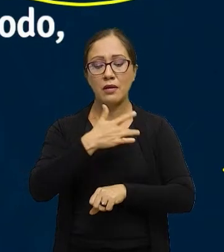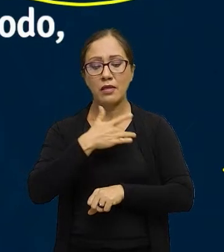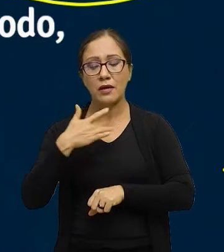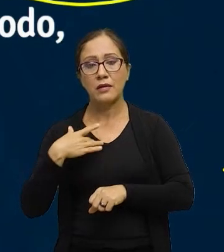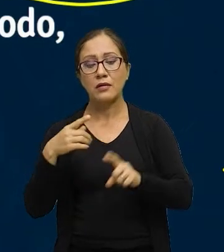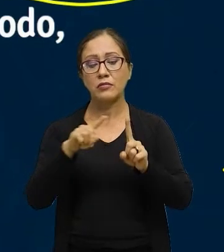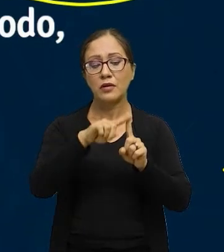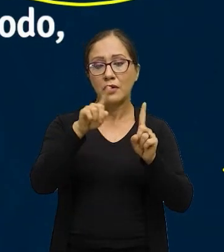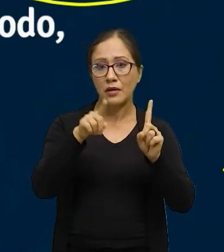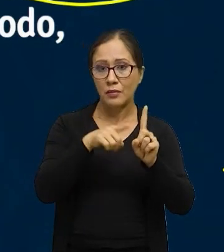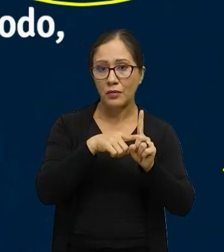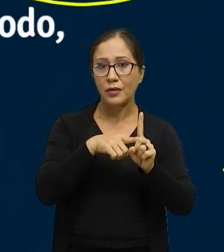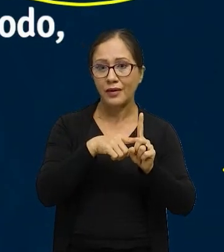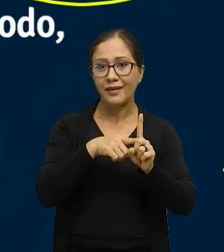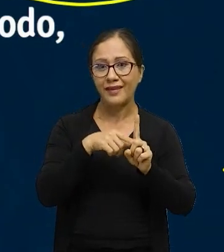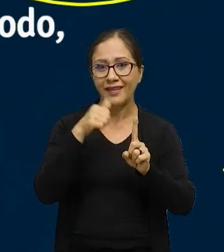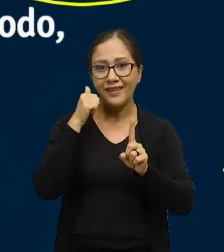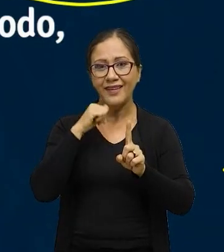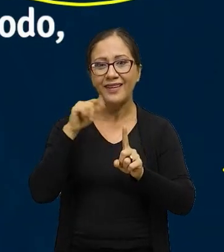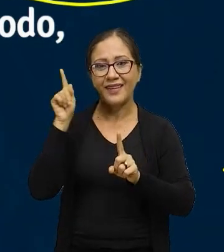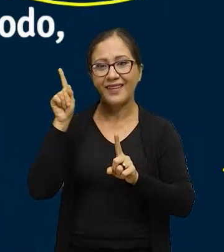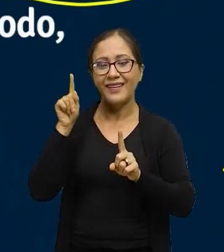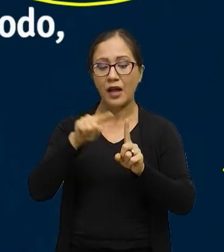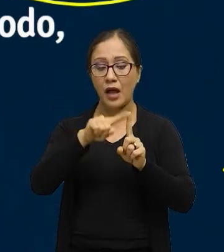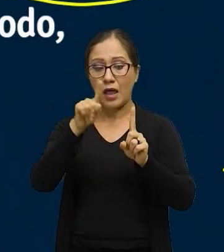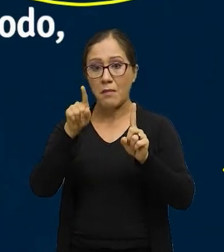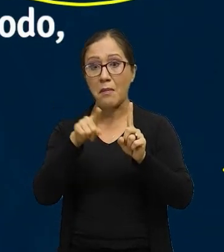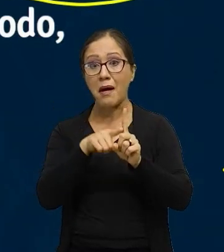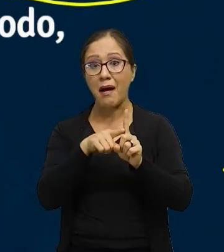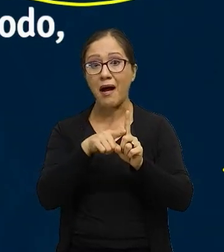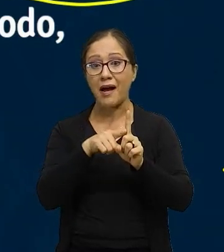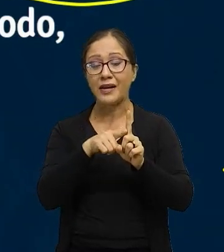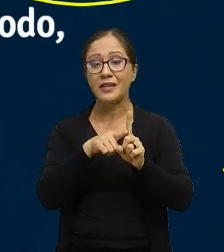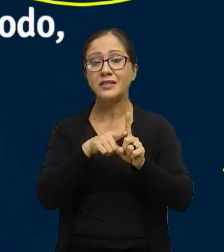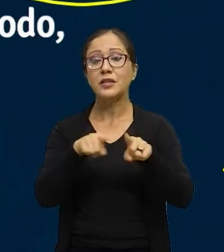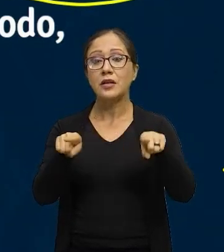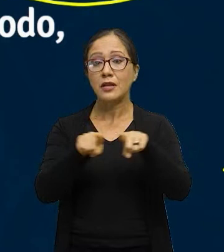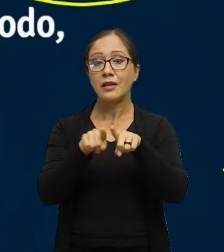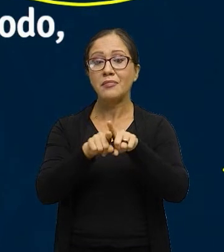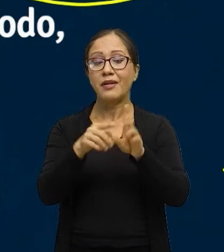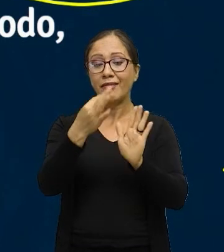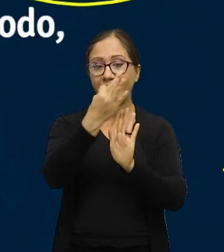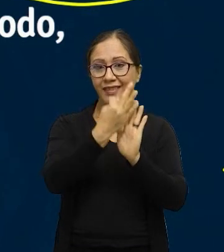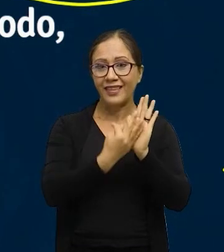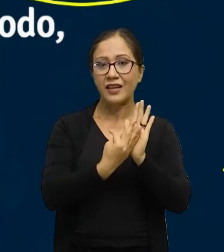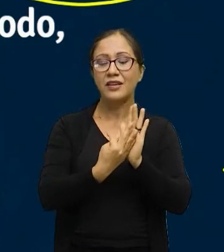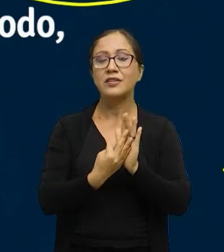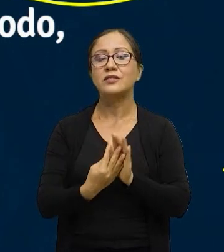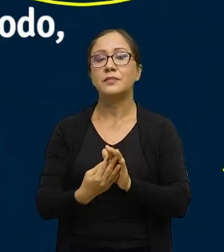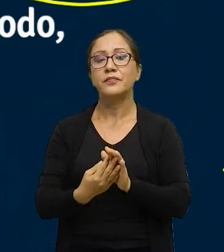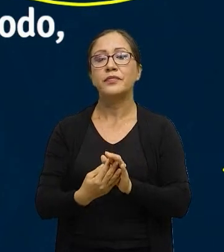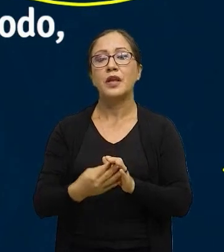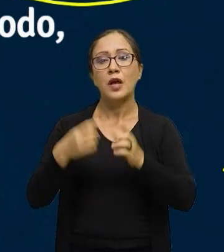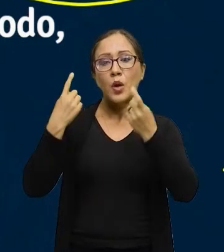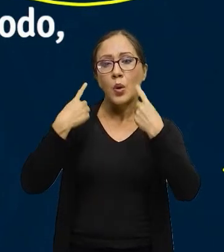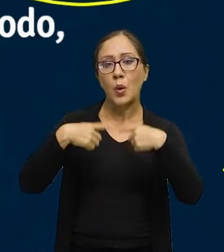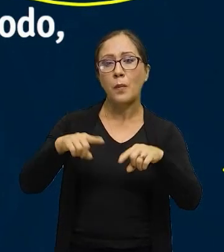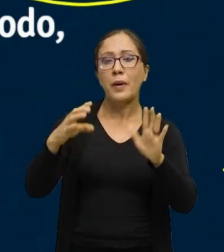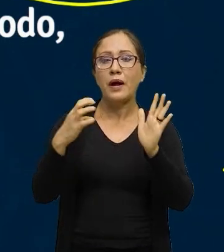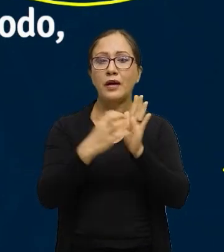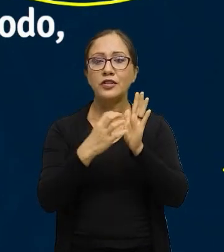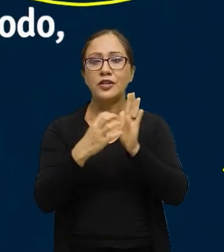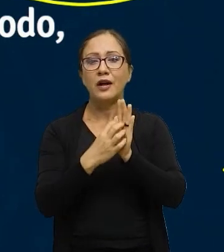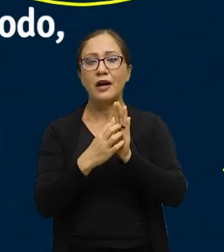saúde materna. Veja que está a imagem e o está escrito embaixo. Aqui, combate a AIDS,